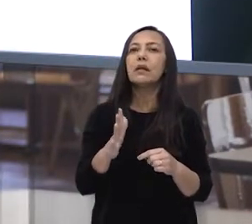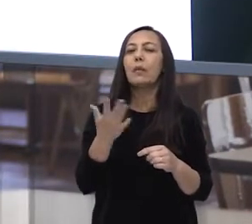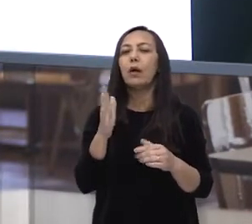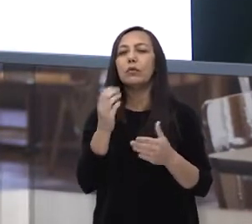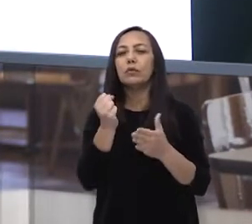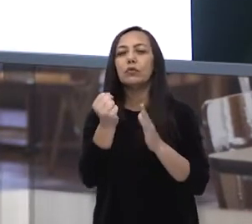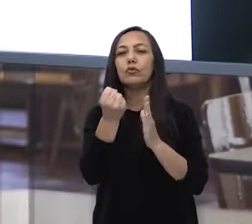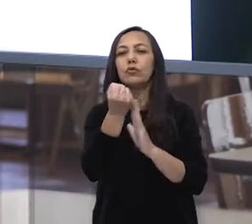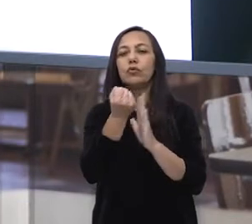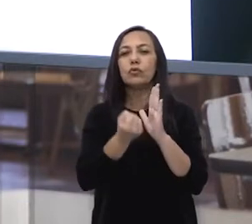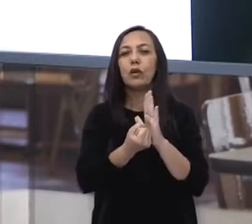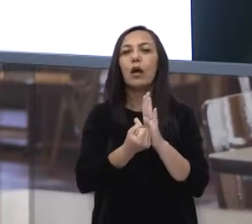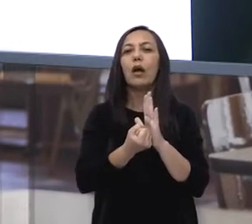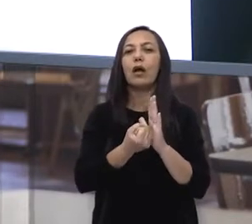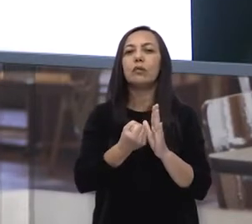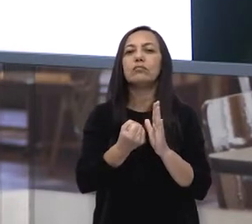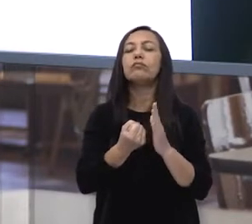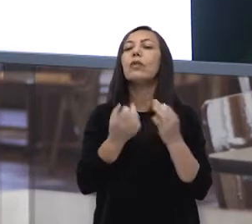início do século XX